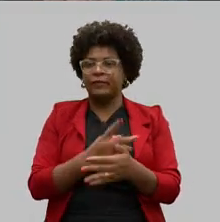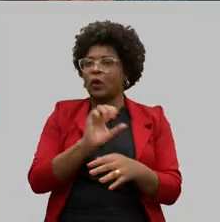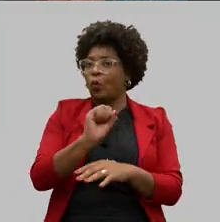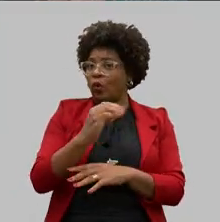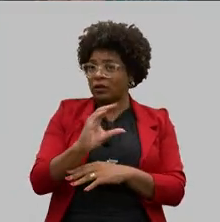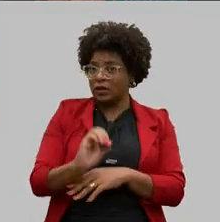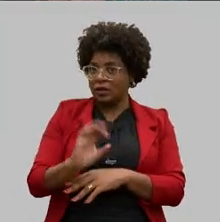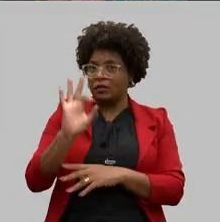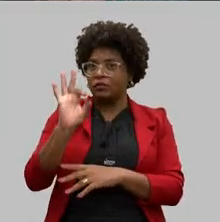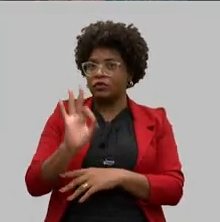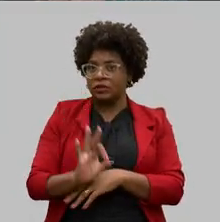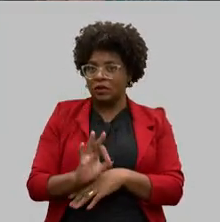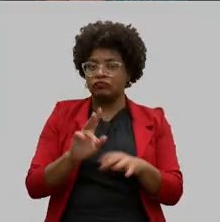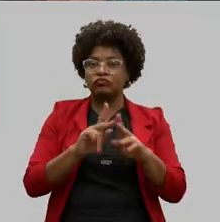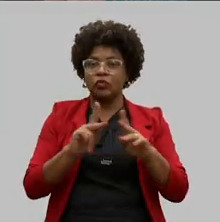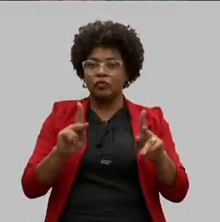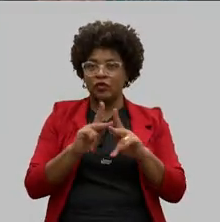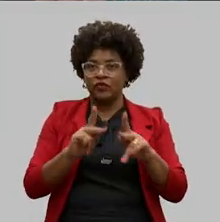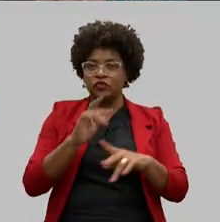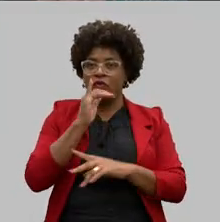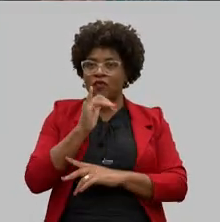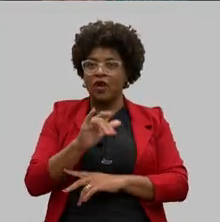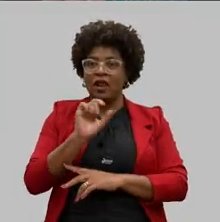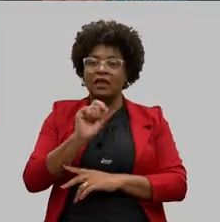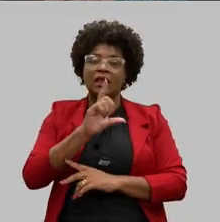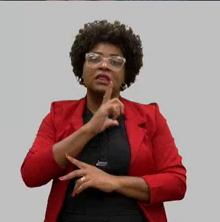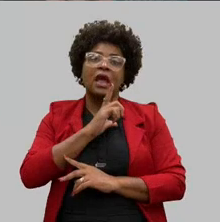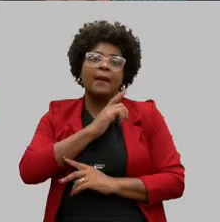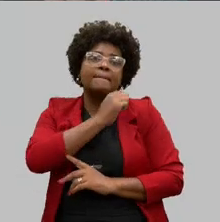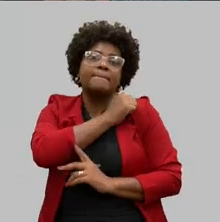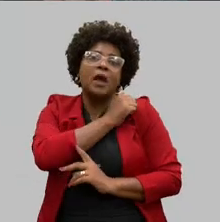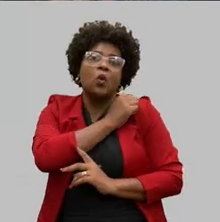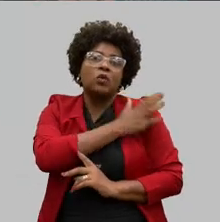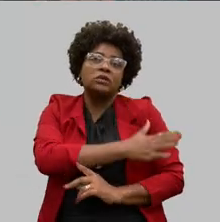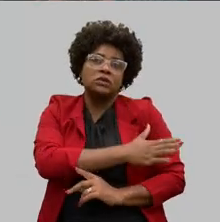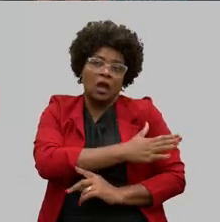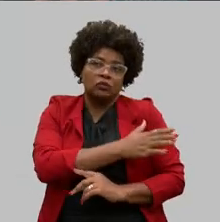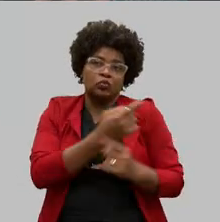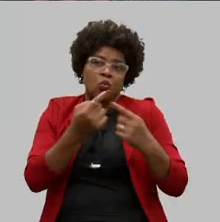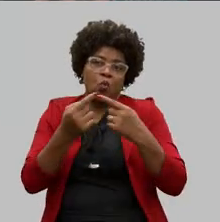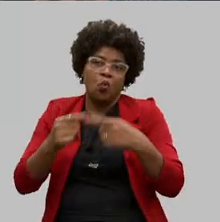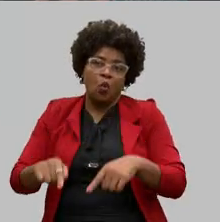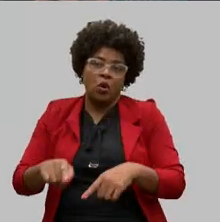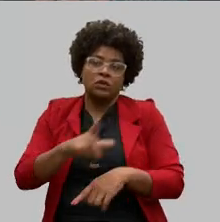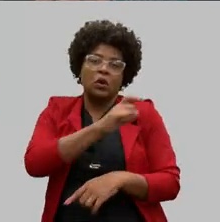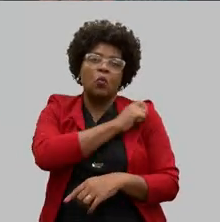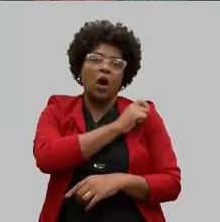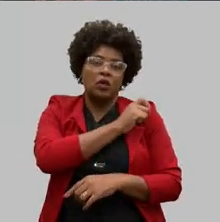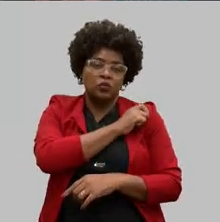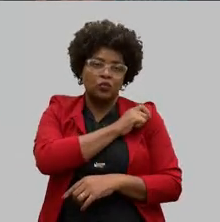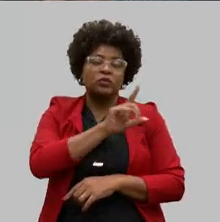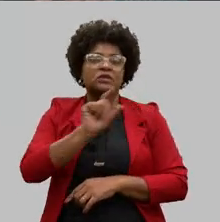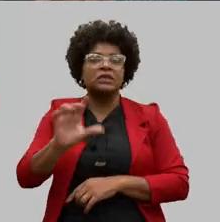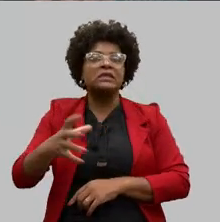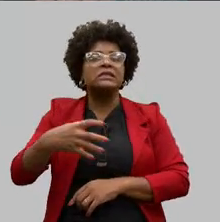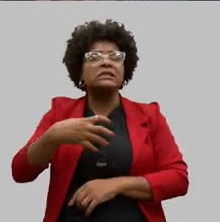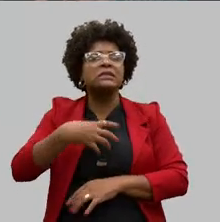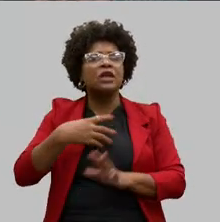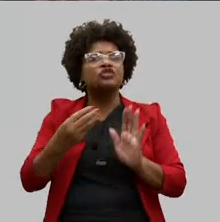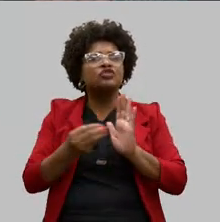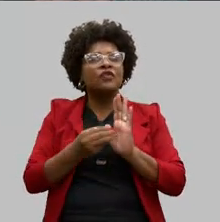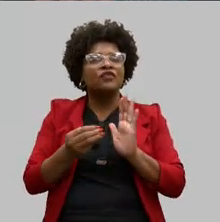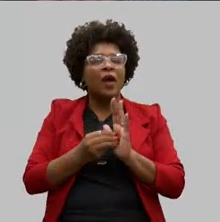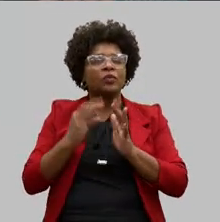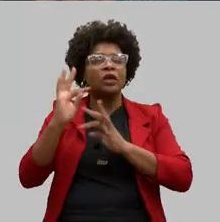afirma que há preconceito contra os alunos e os mesmos sentem falta de tecnologias